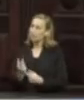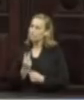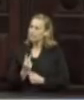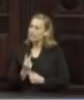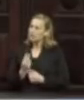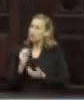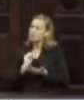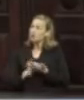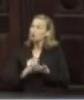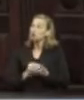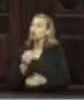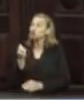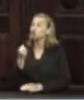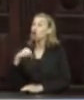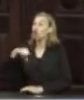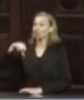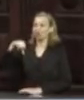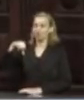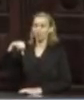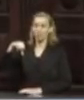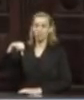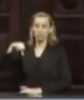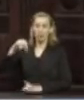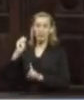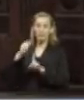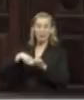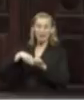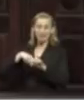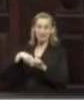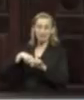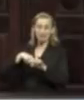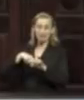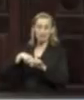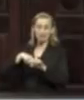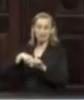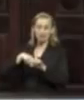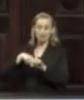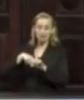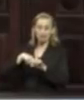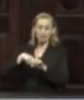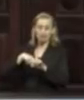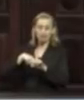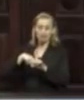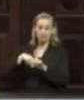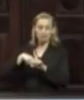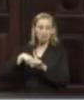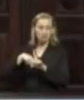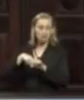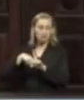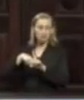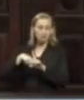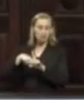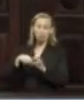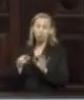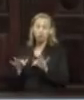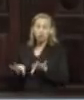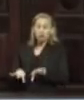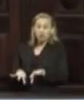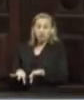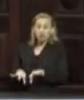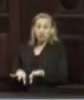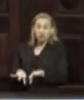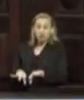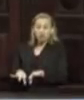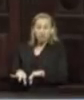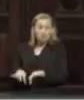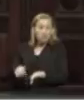faltam 9 meses para o fim do calendário oficial. Eu não vou dizer que faltam 9 meses para o fim do governo, porque evidentemente esse